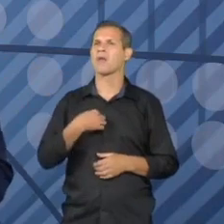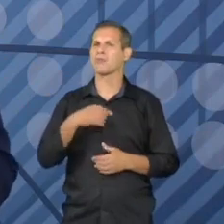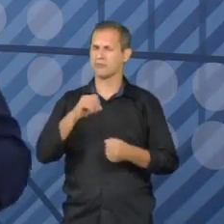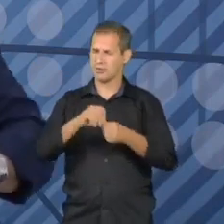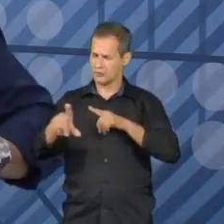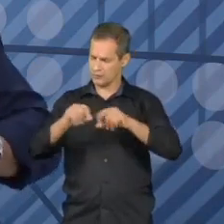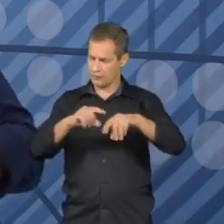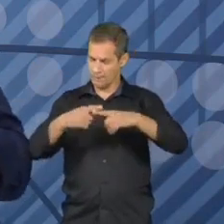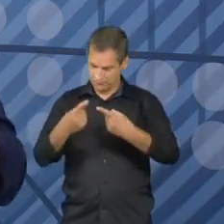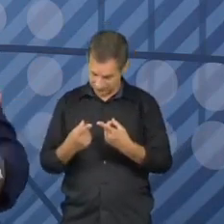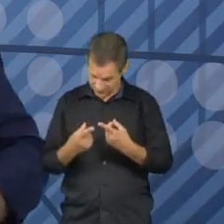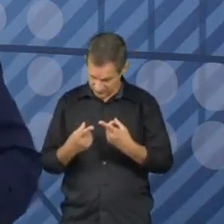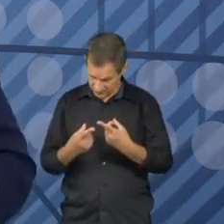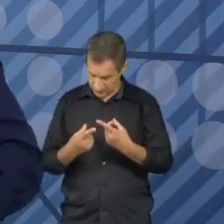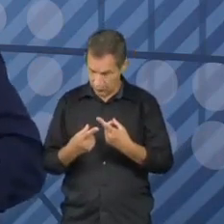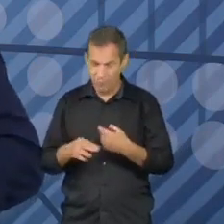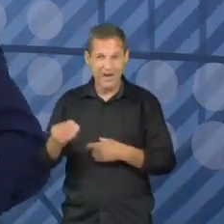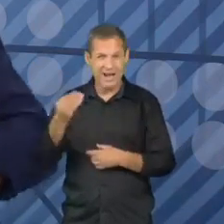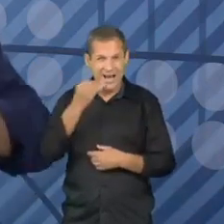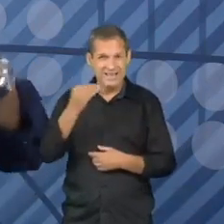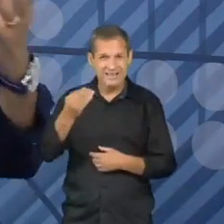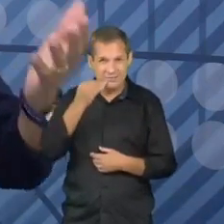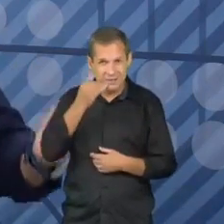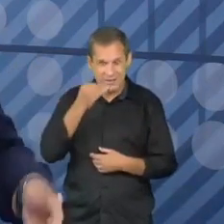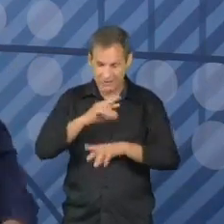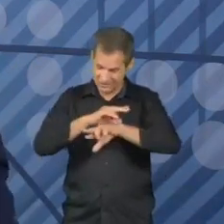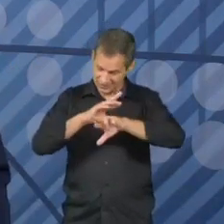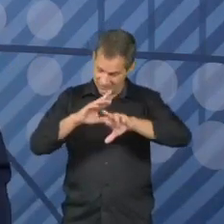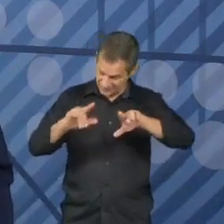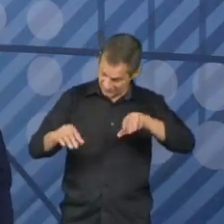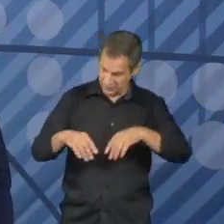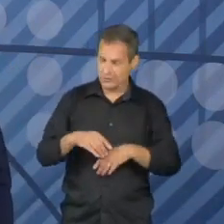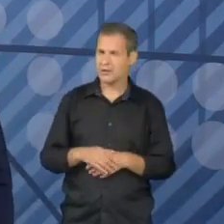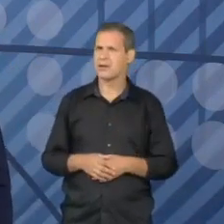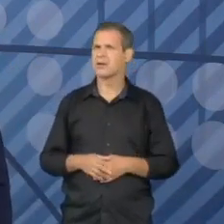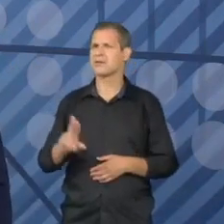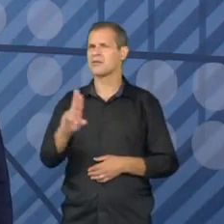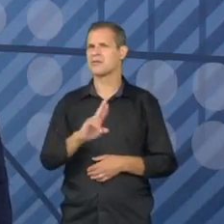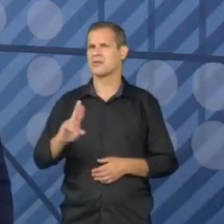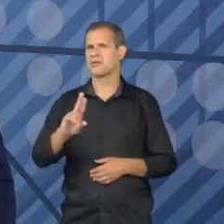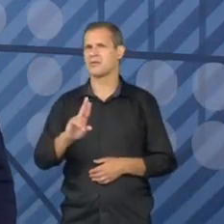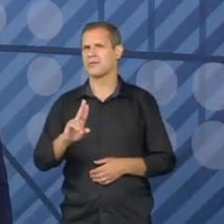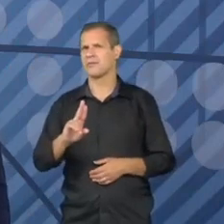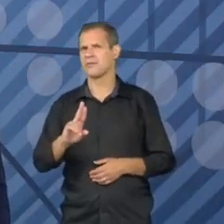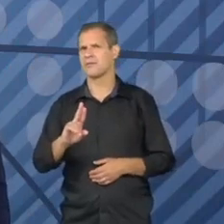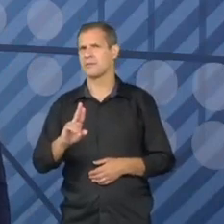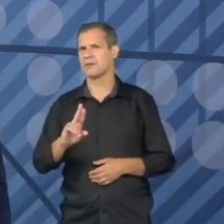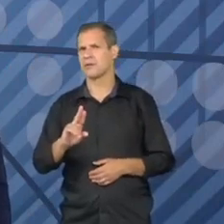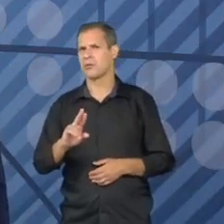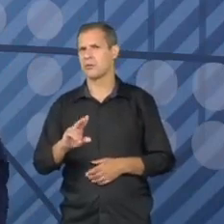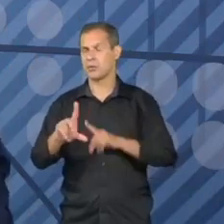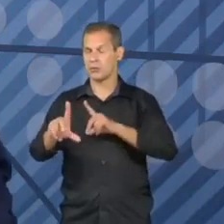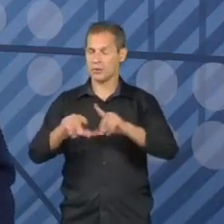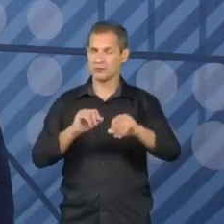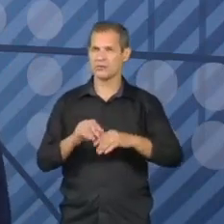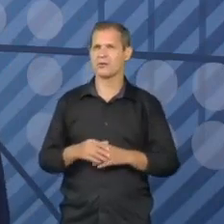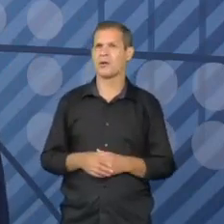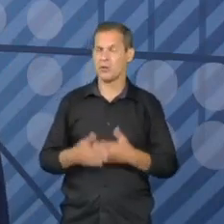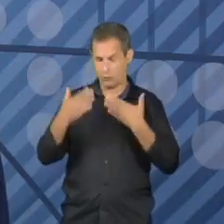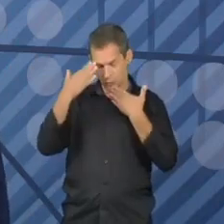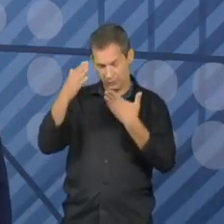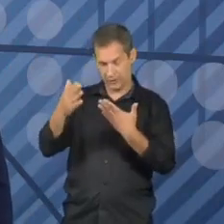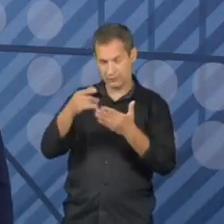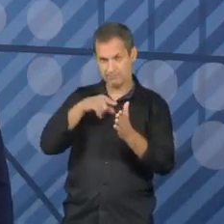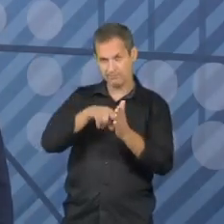essa decisão. Seria algumas das tentativas, dentre várias, que podem ser utilizadas para uma tomada de decisão. Obrigado aí